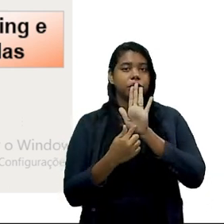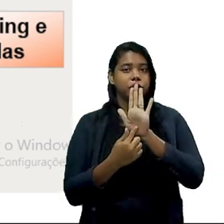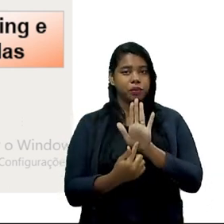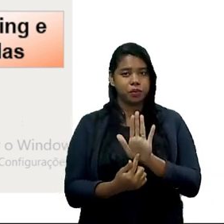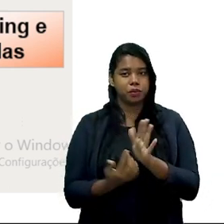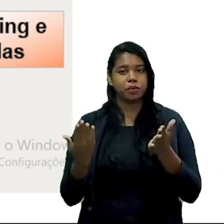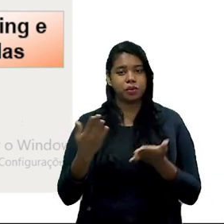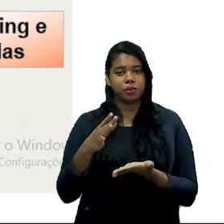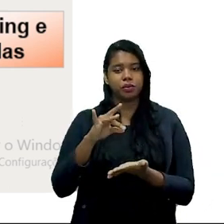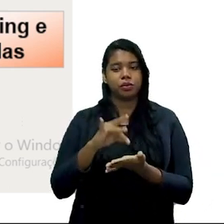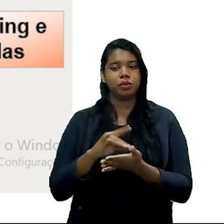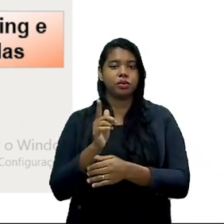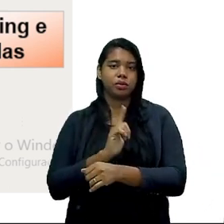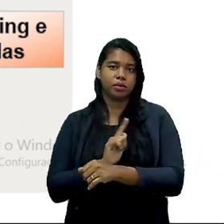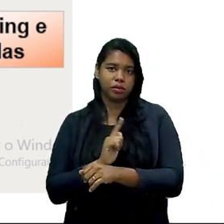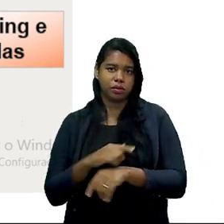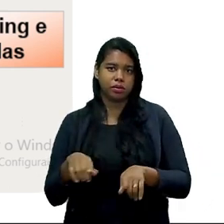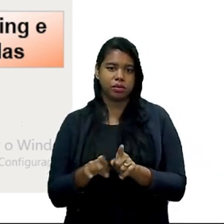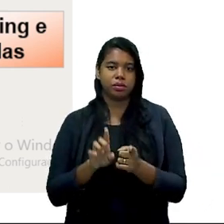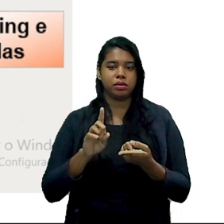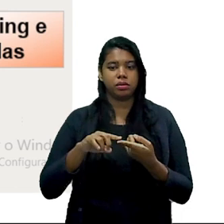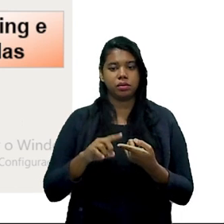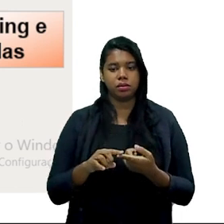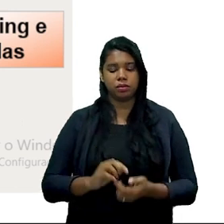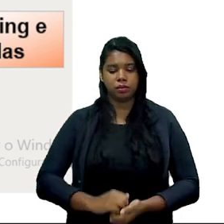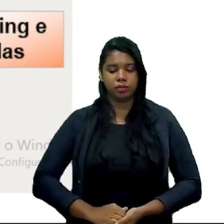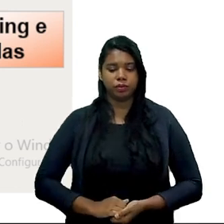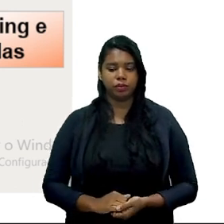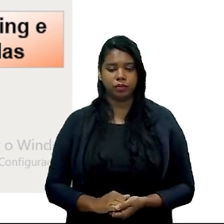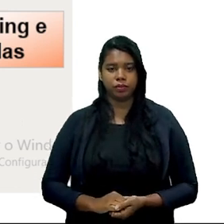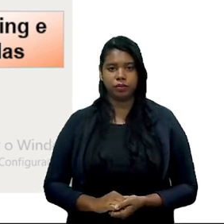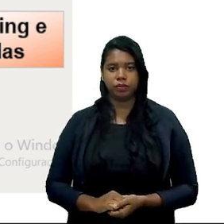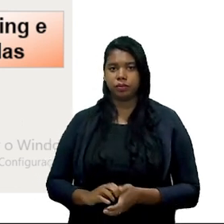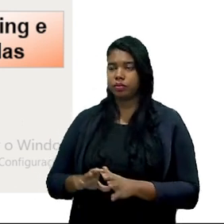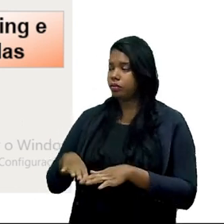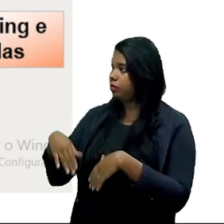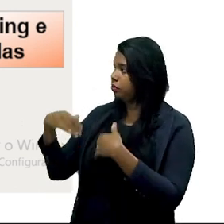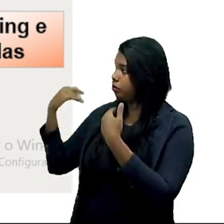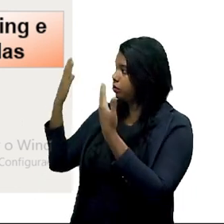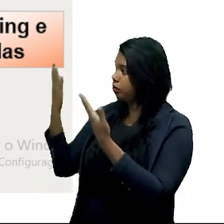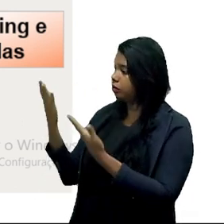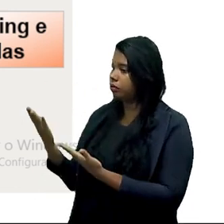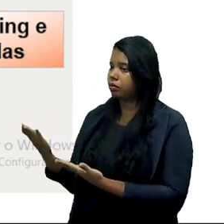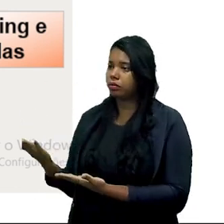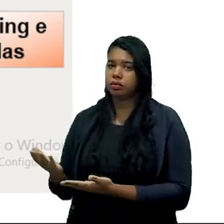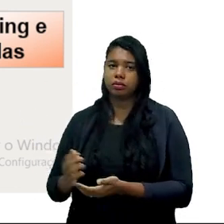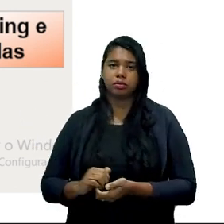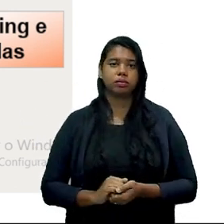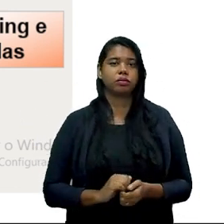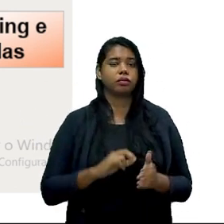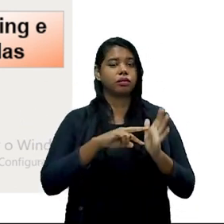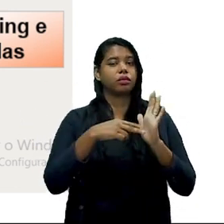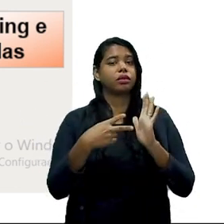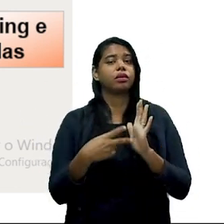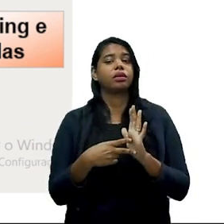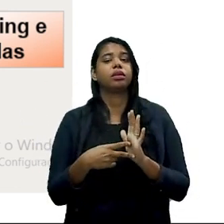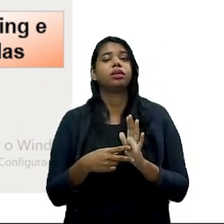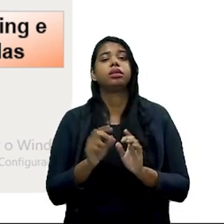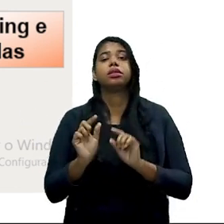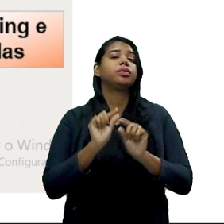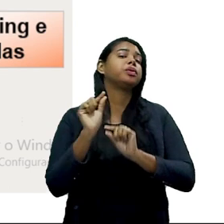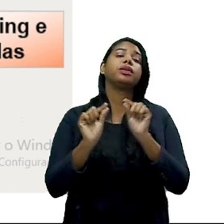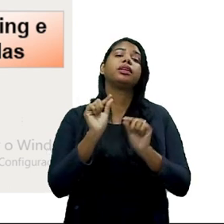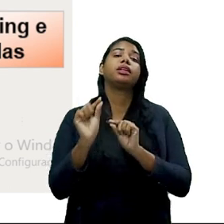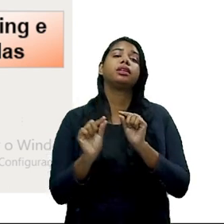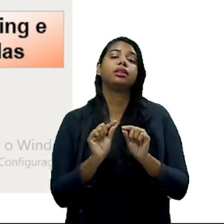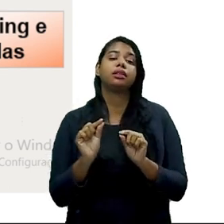ciclo de gestão do negócio. Quando nós colocamos nesse modelo o ambiente O ambiente significa o quê? As variáveis que